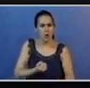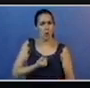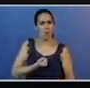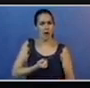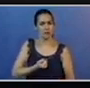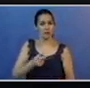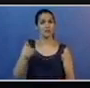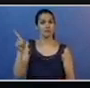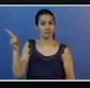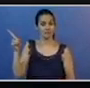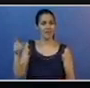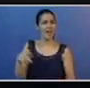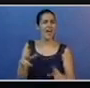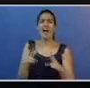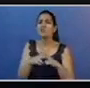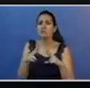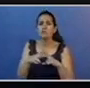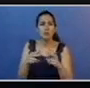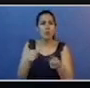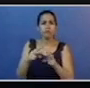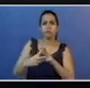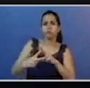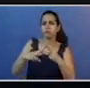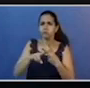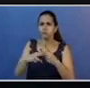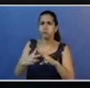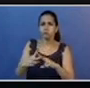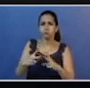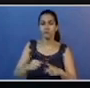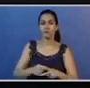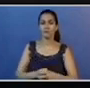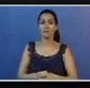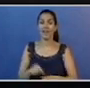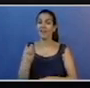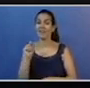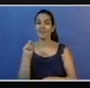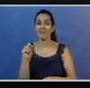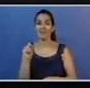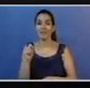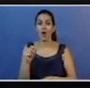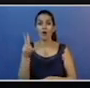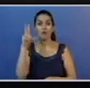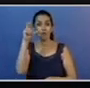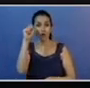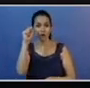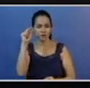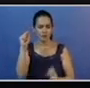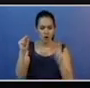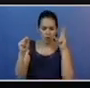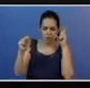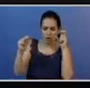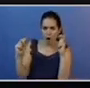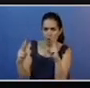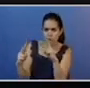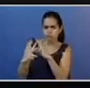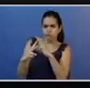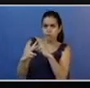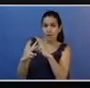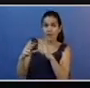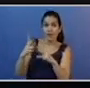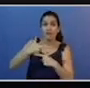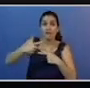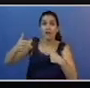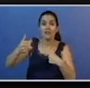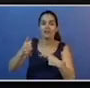de luta, né? Que são aqueles que se caracterizam por oposição de força. Então vence aquele que conseguir fazer